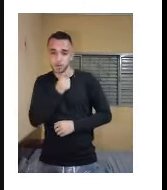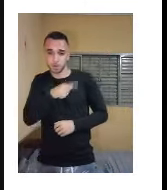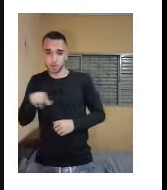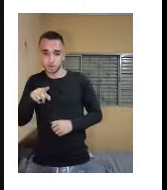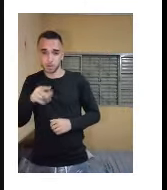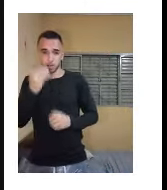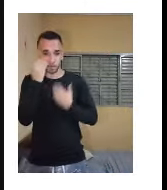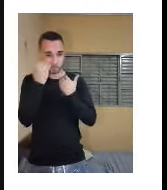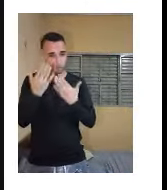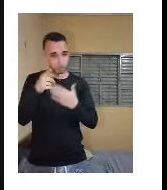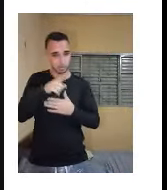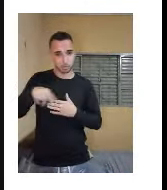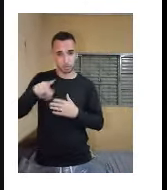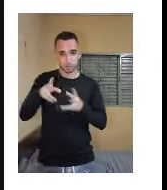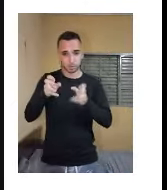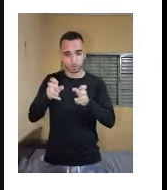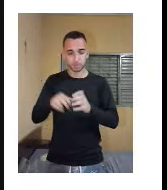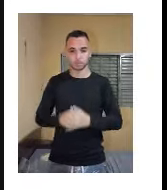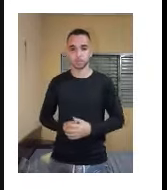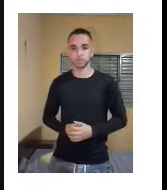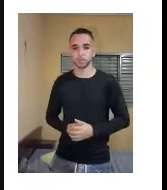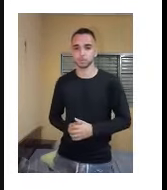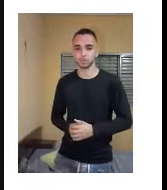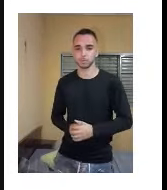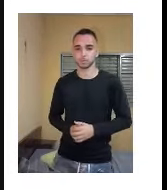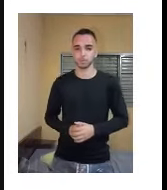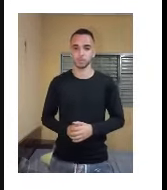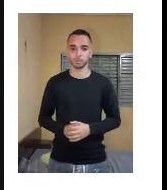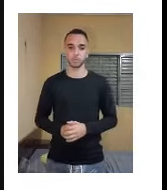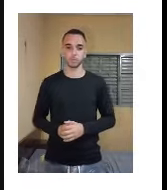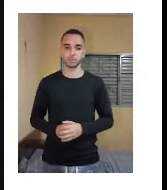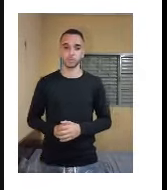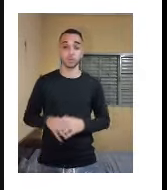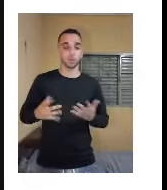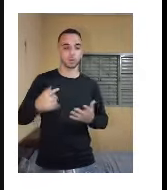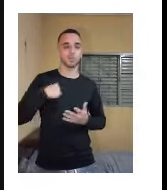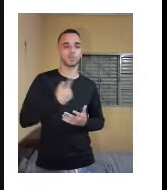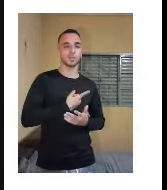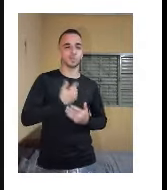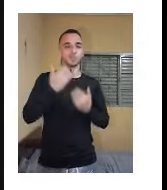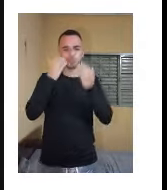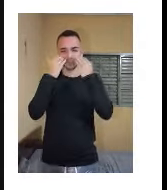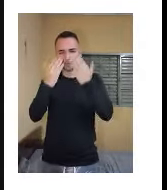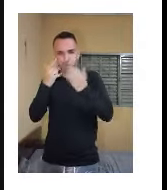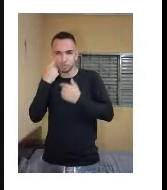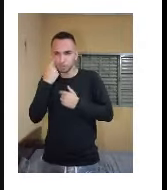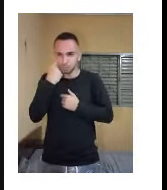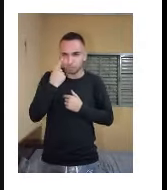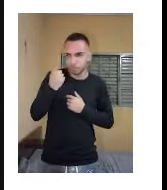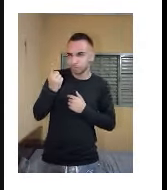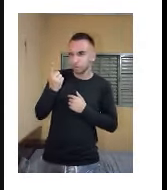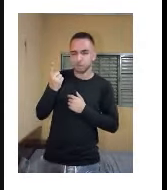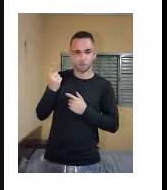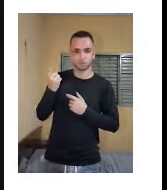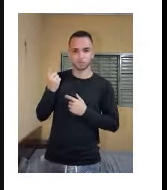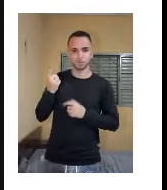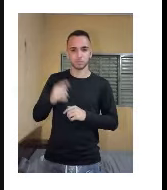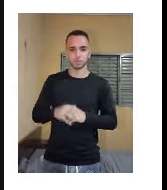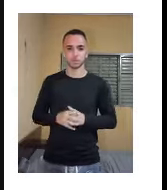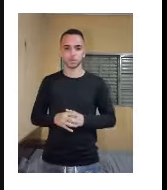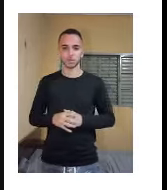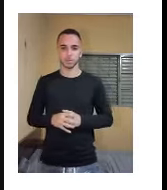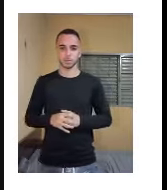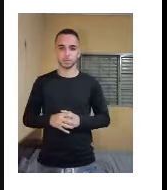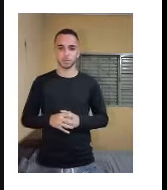médios. E quando a gente olha isso numa perspectiva mais próxima,